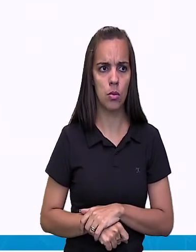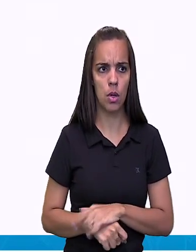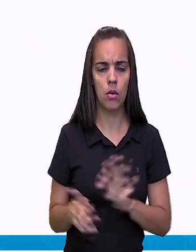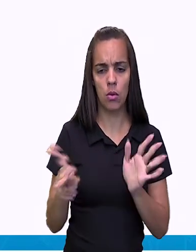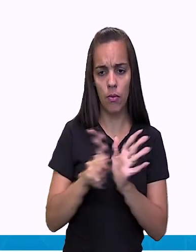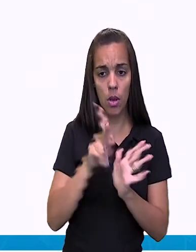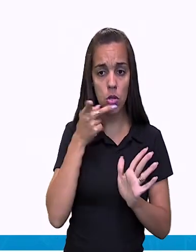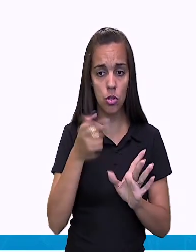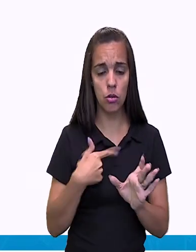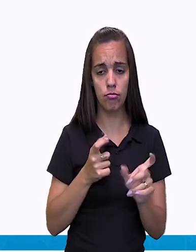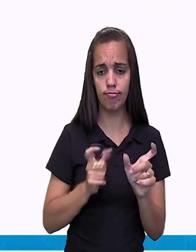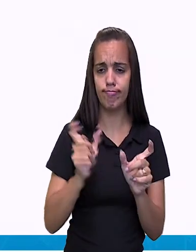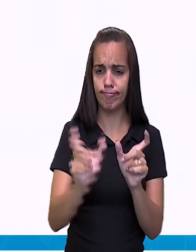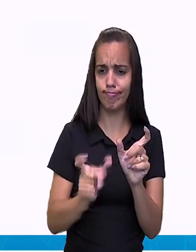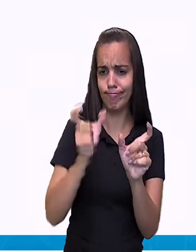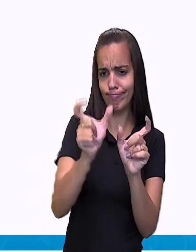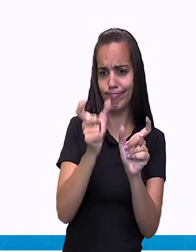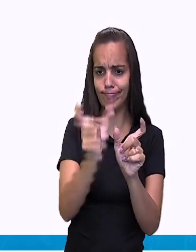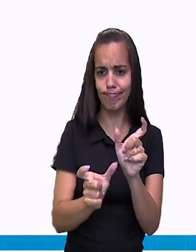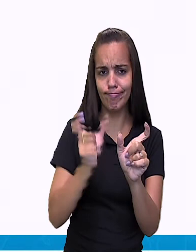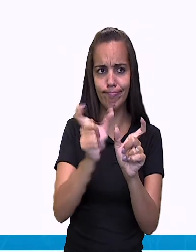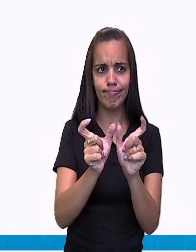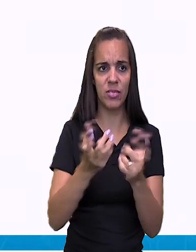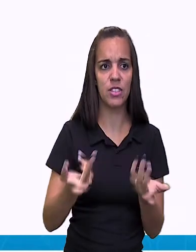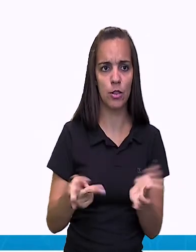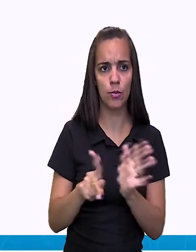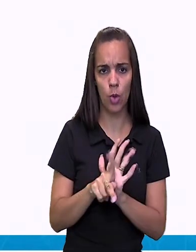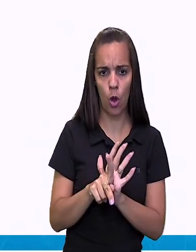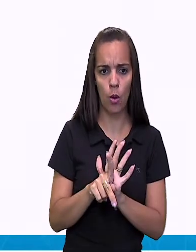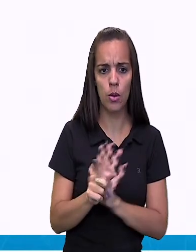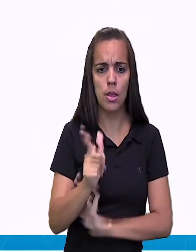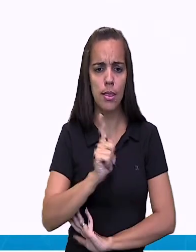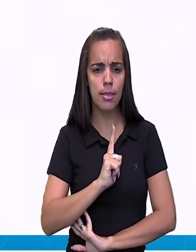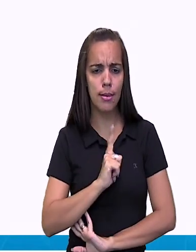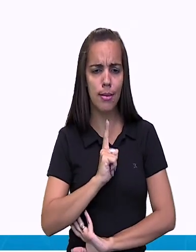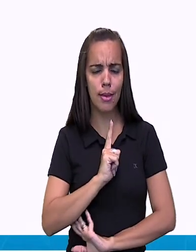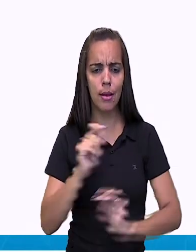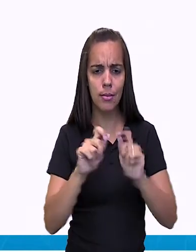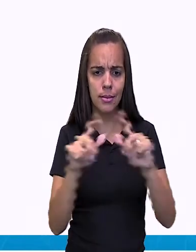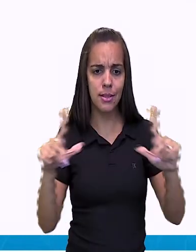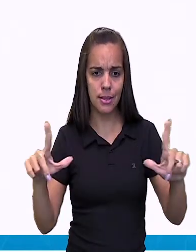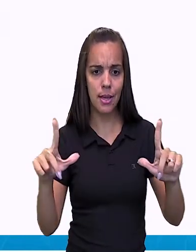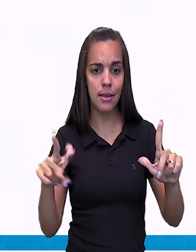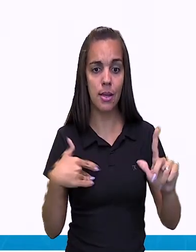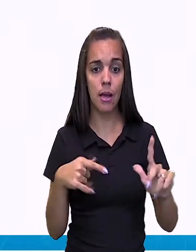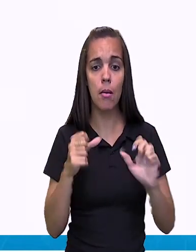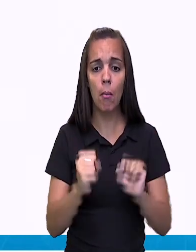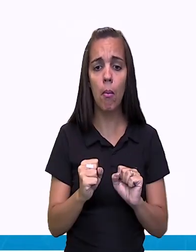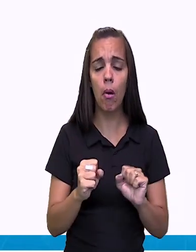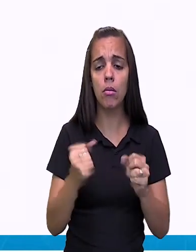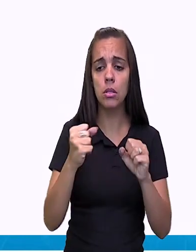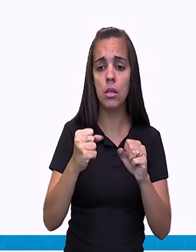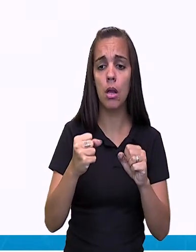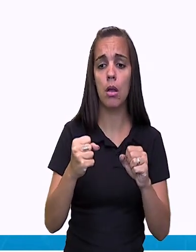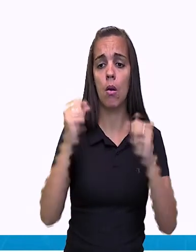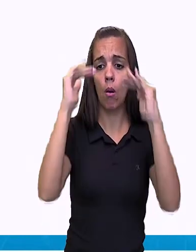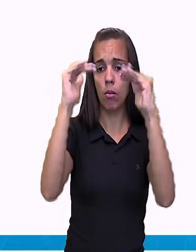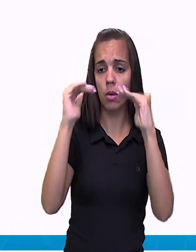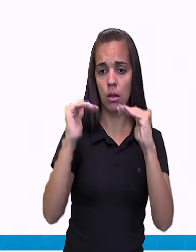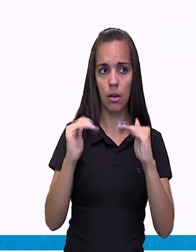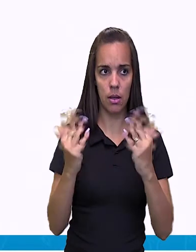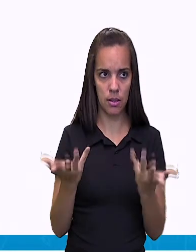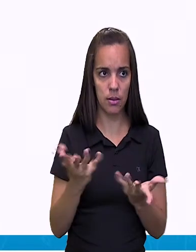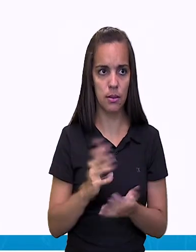de palavras. Os termos em destaque possuem a mesma classificação? Então, vamos